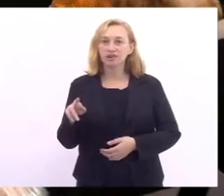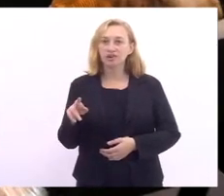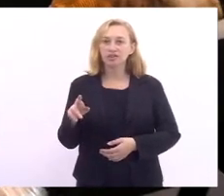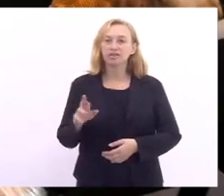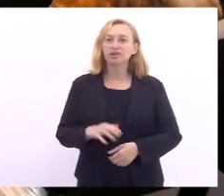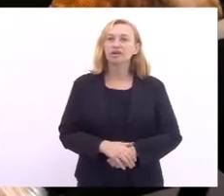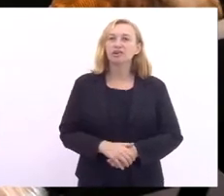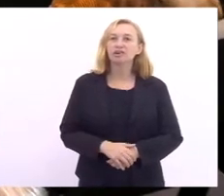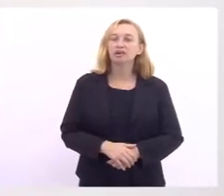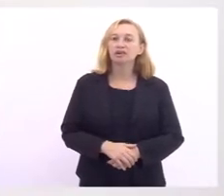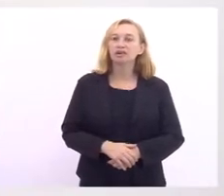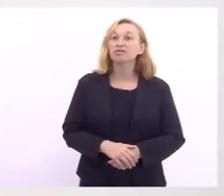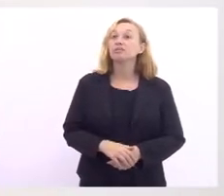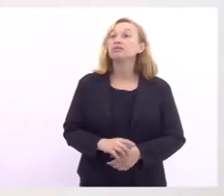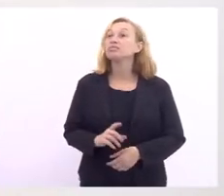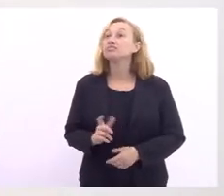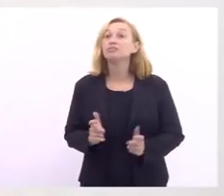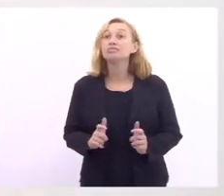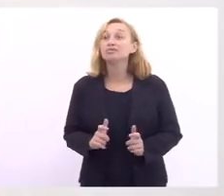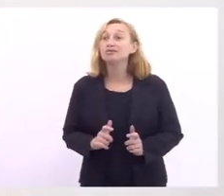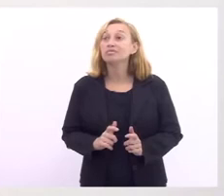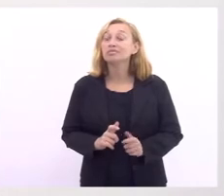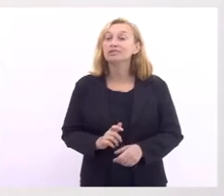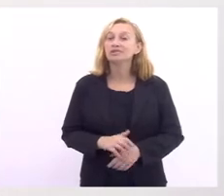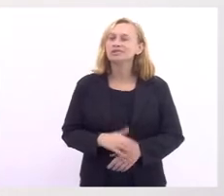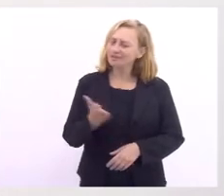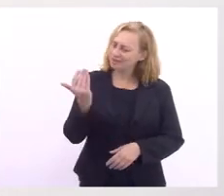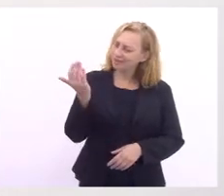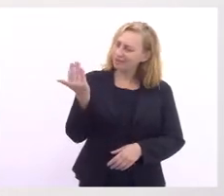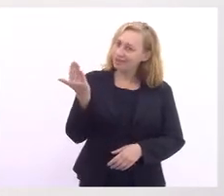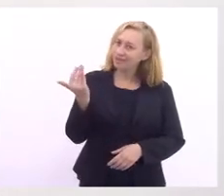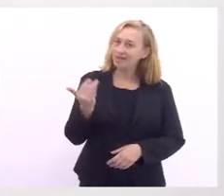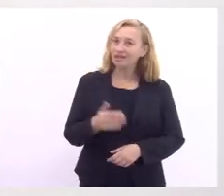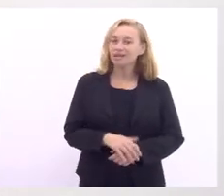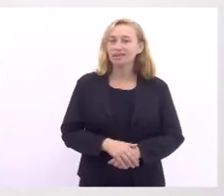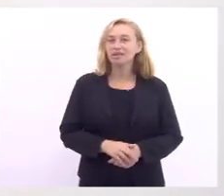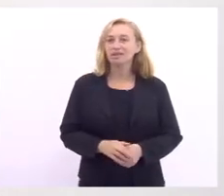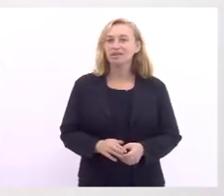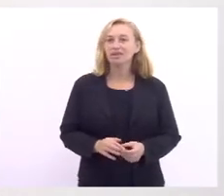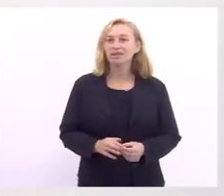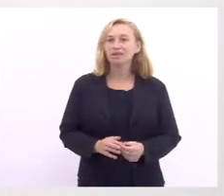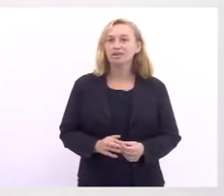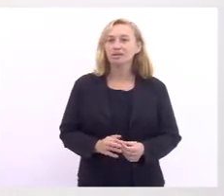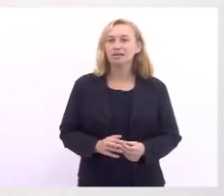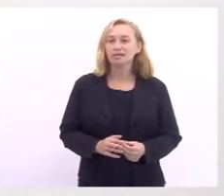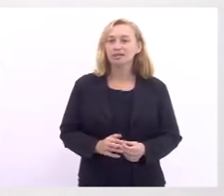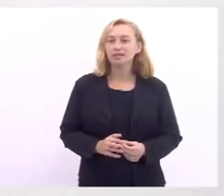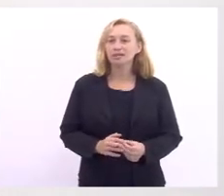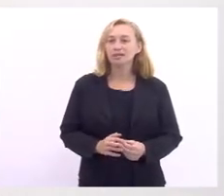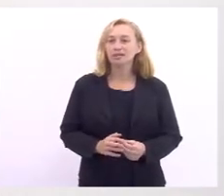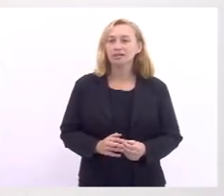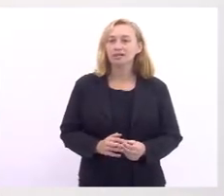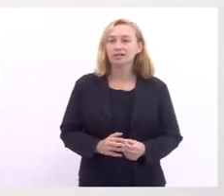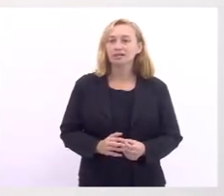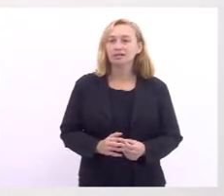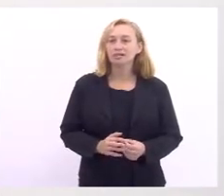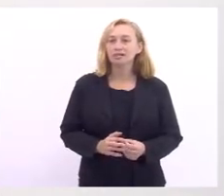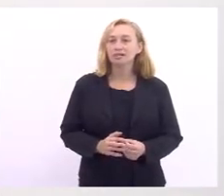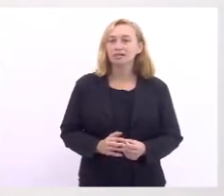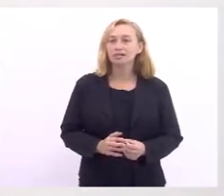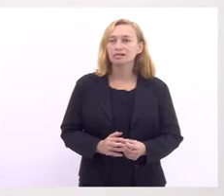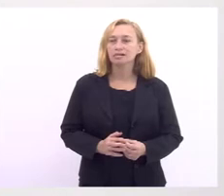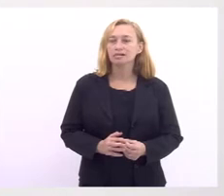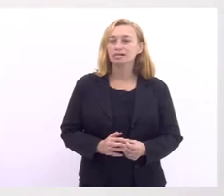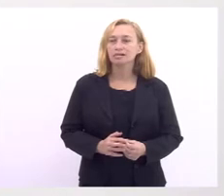Gonçalo Cadê a Jennifer chega aí Jefferson e dá-lhe Jennifer boa porque